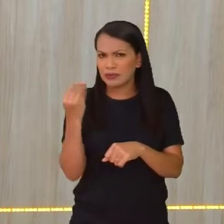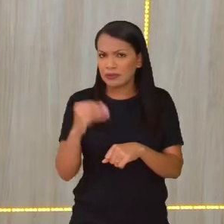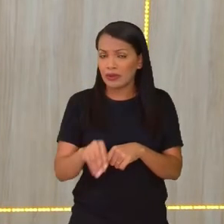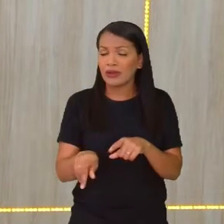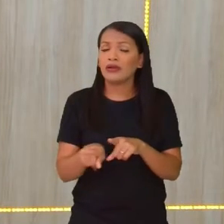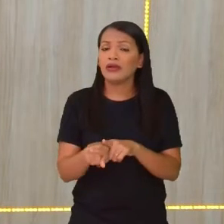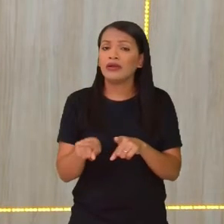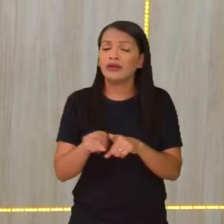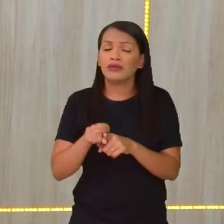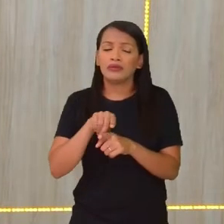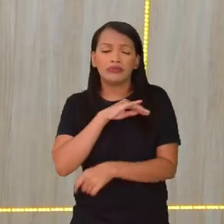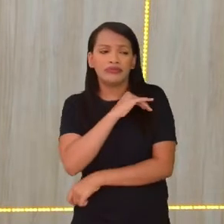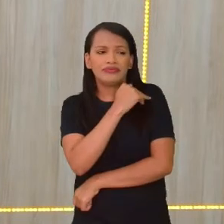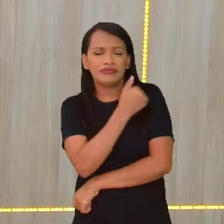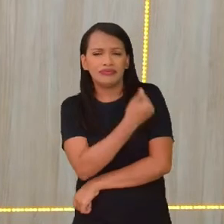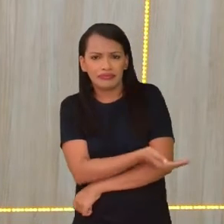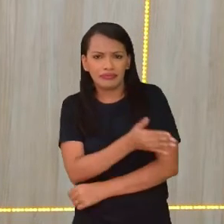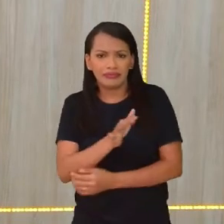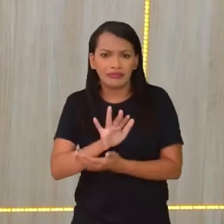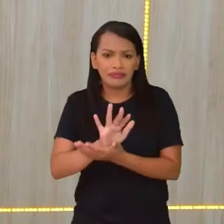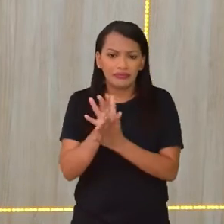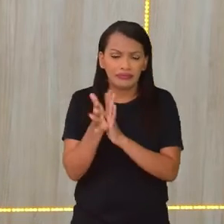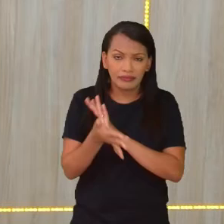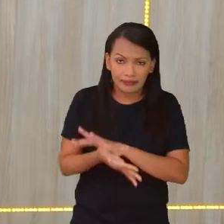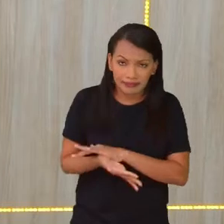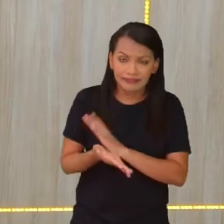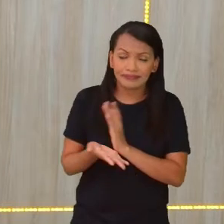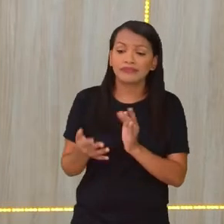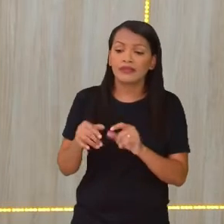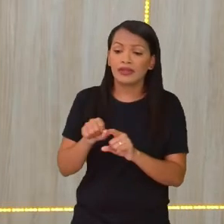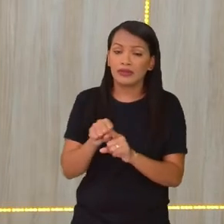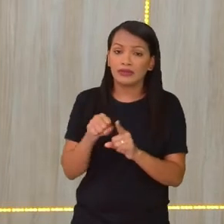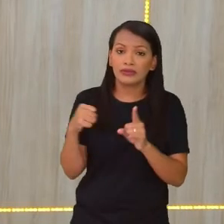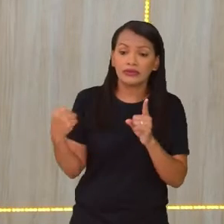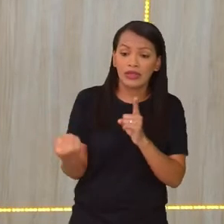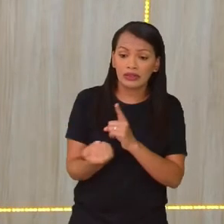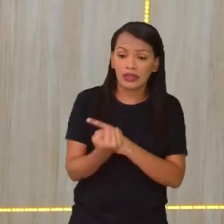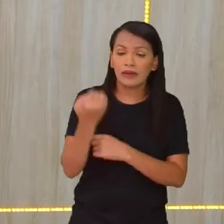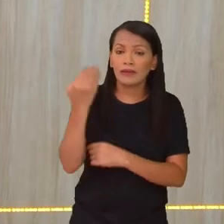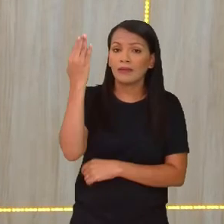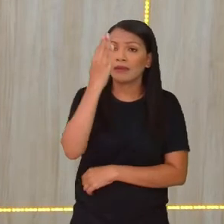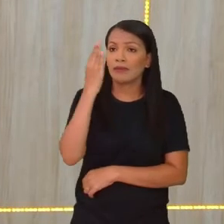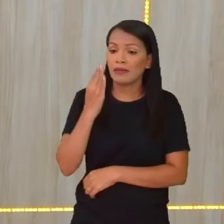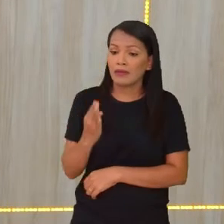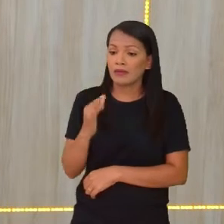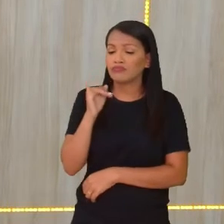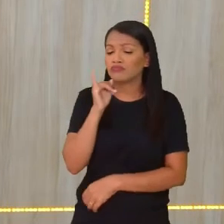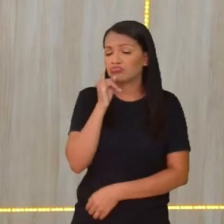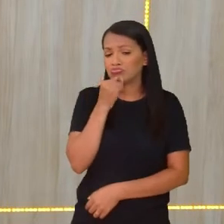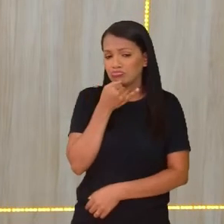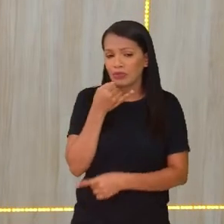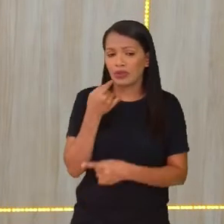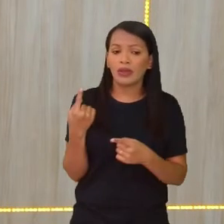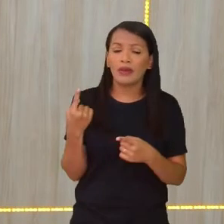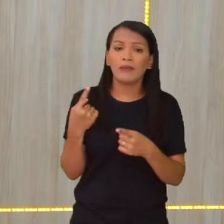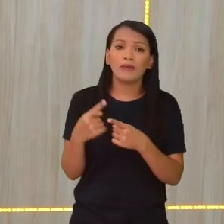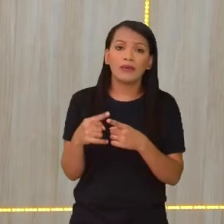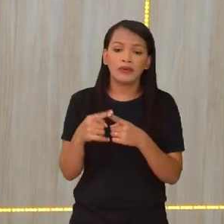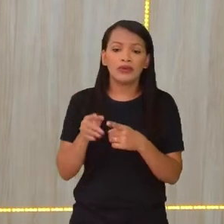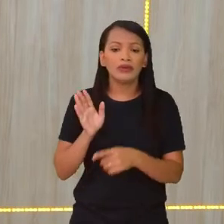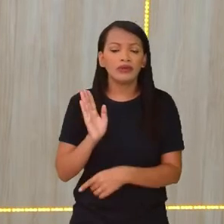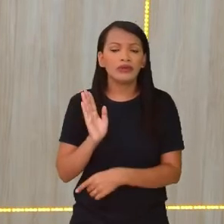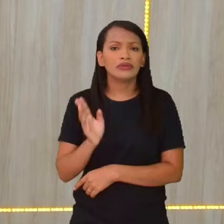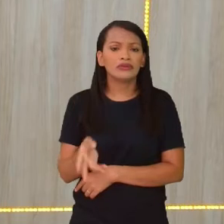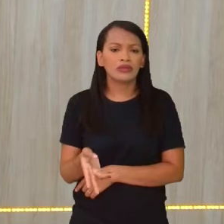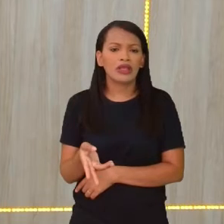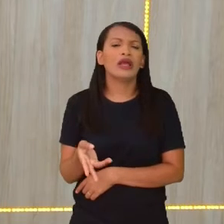ele faz parte da sociedade brasileira, infelizmente, porque devido a várias questões, né, que a gente